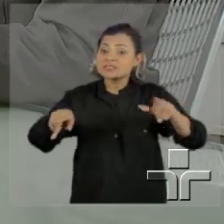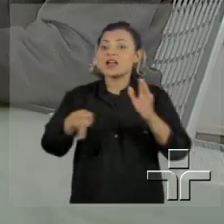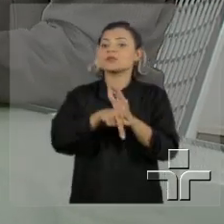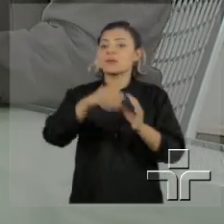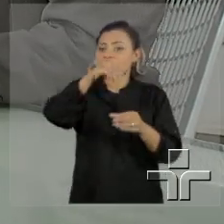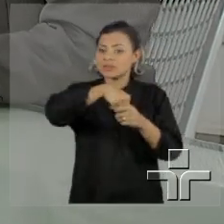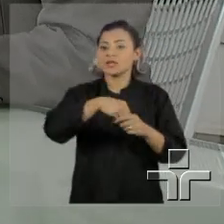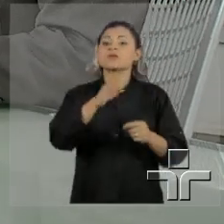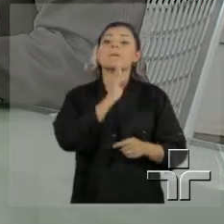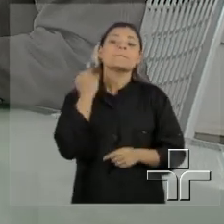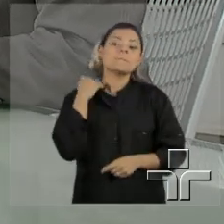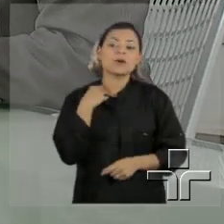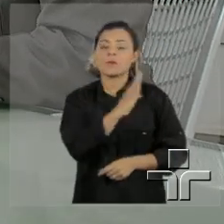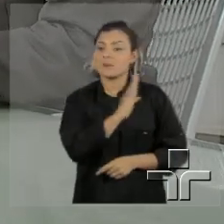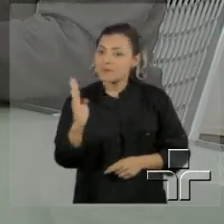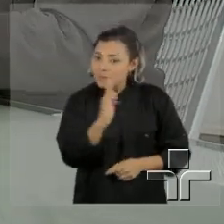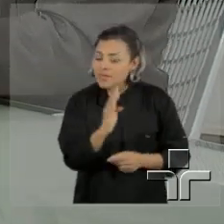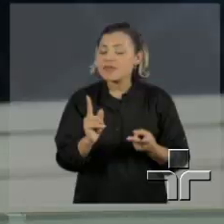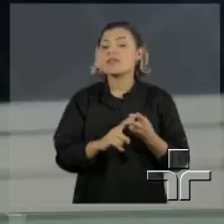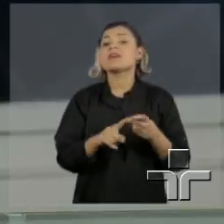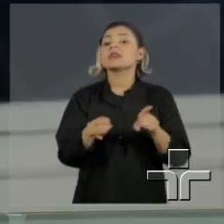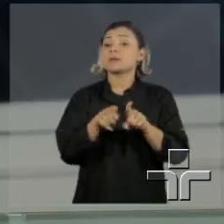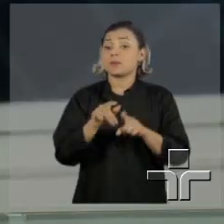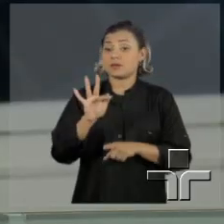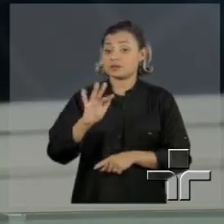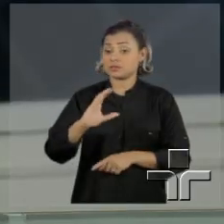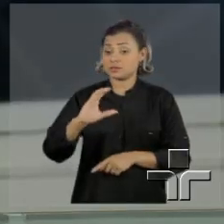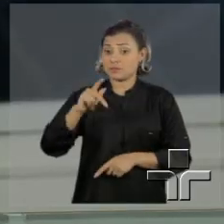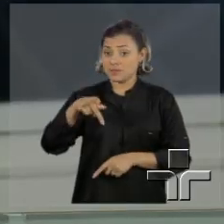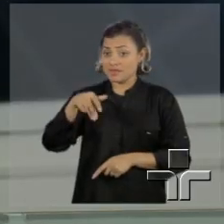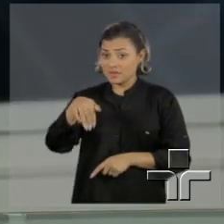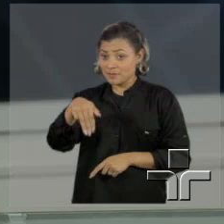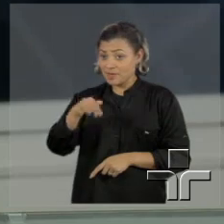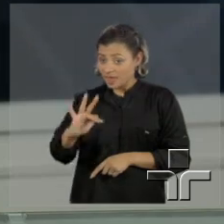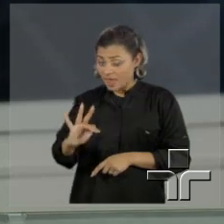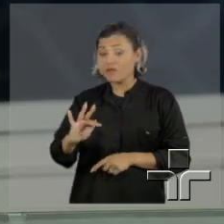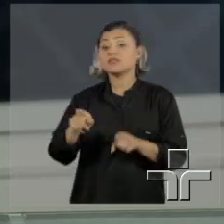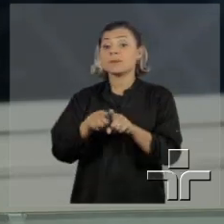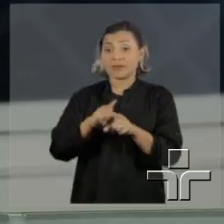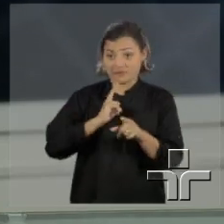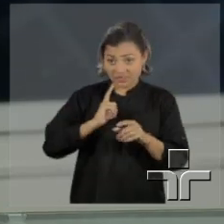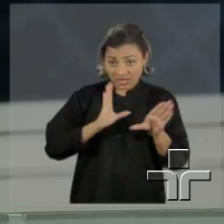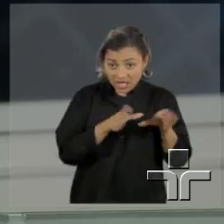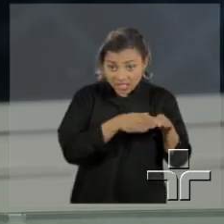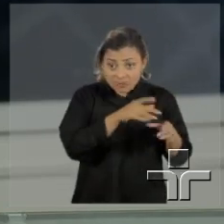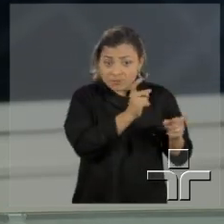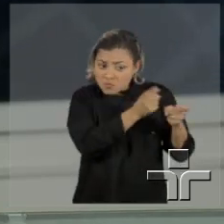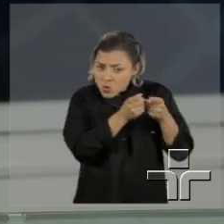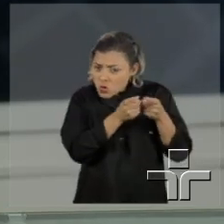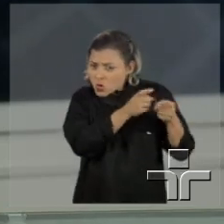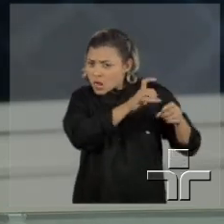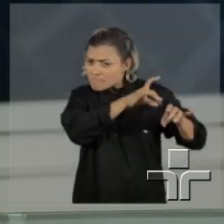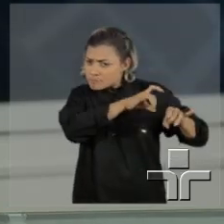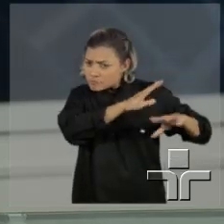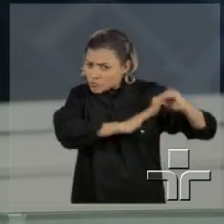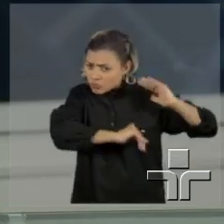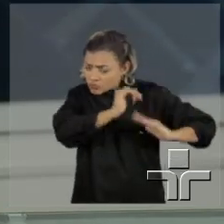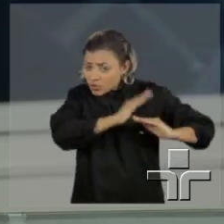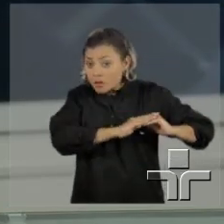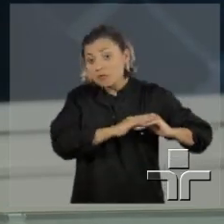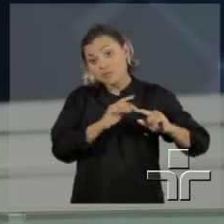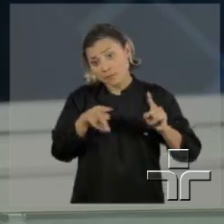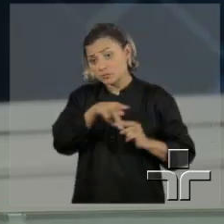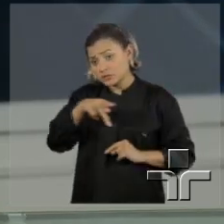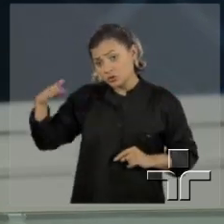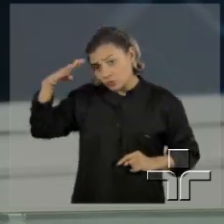tem que ver agora, neste caso da CPMF, se vai ter o estudo técnico da equipe e se ele, Bolsonaro, que é um político, ele tem faro político.